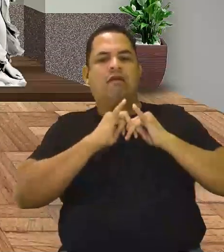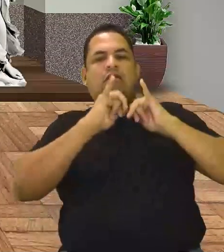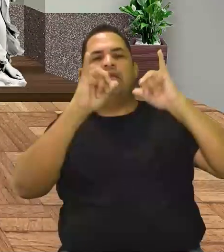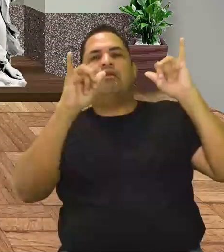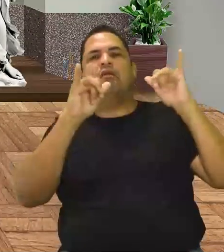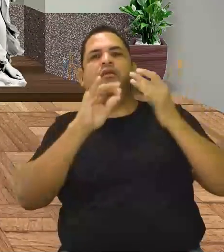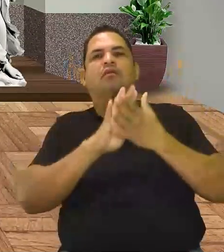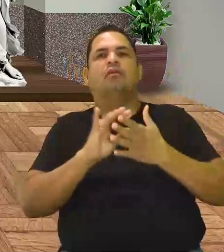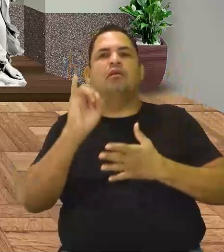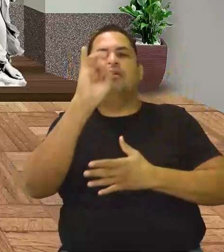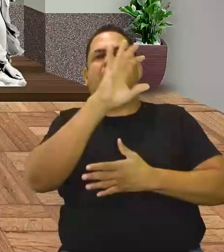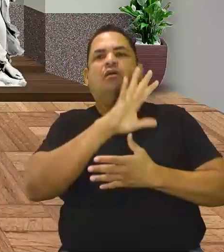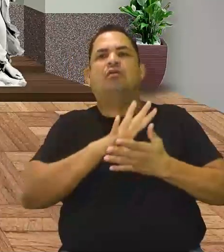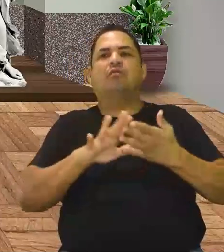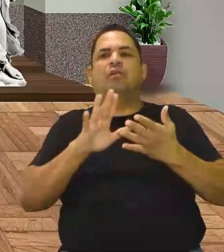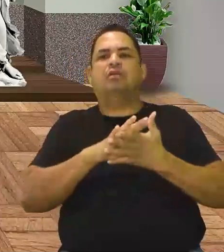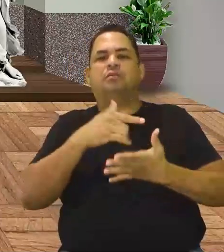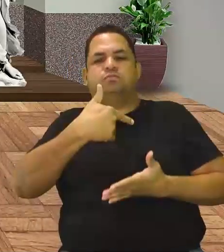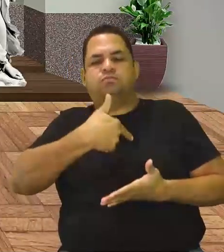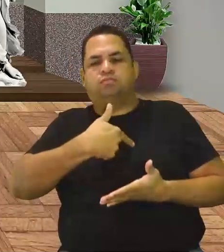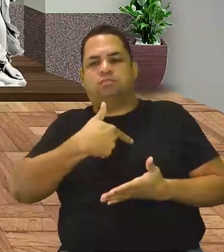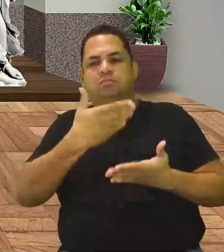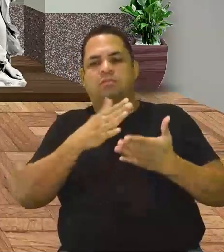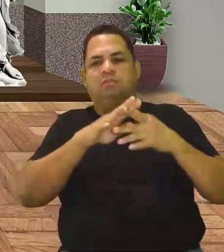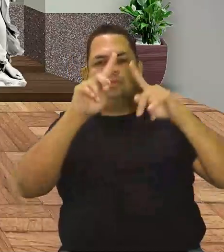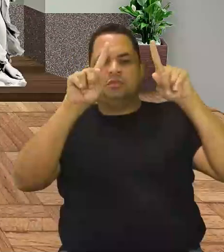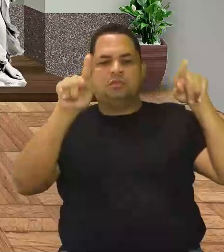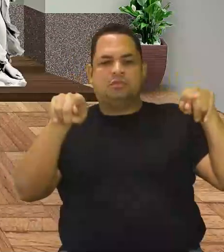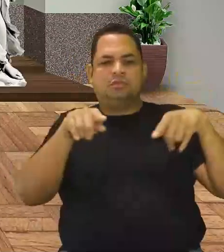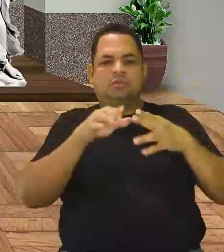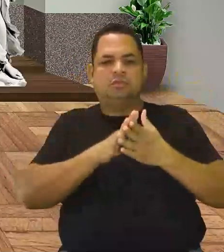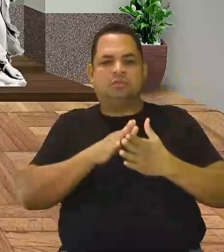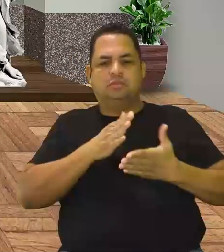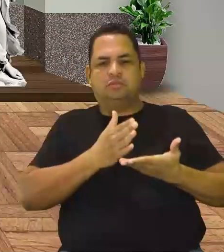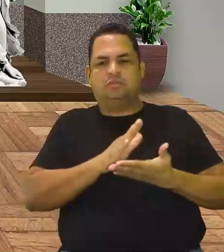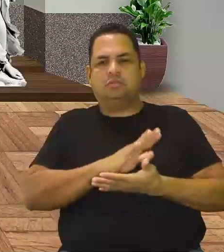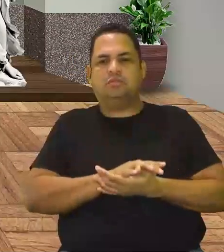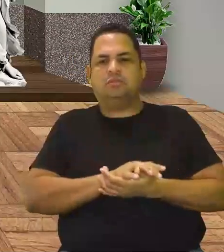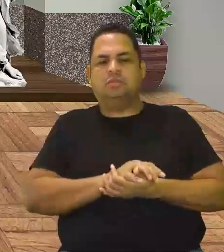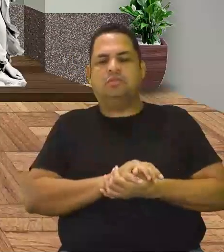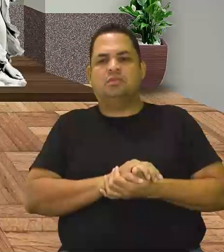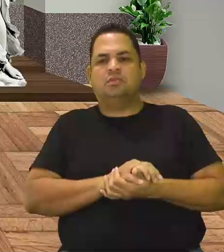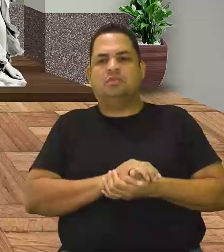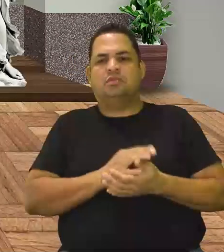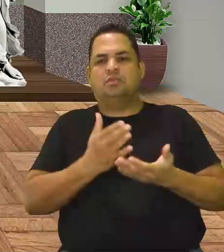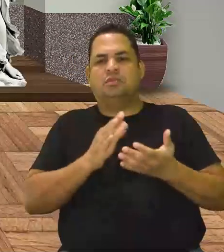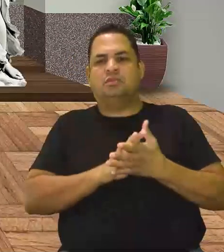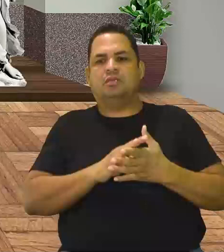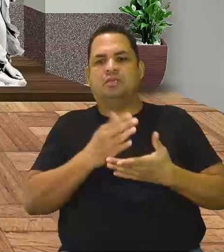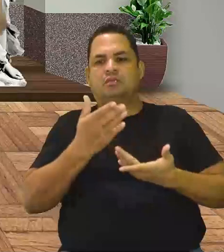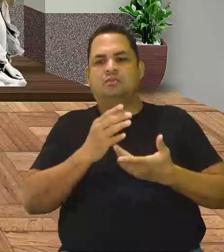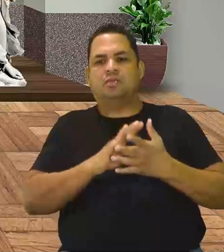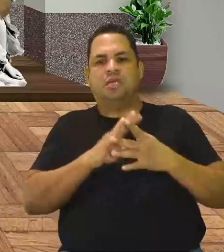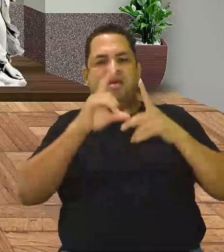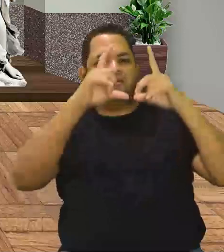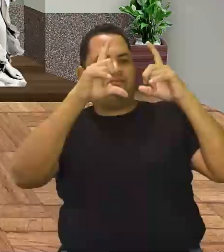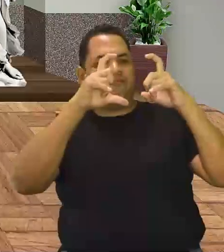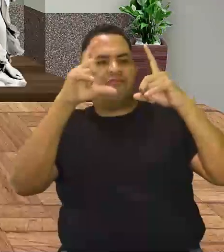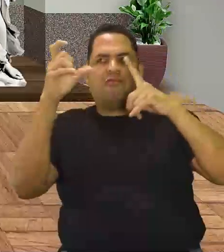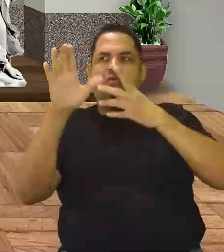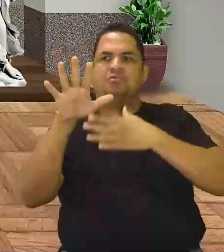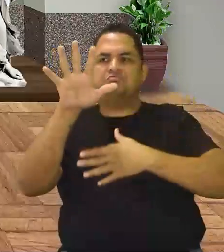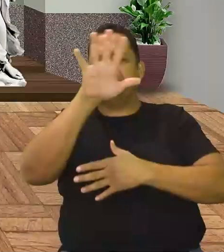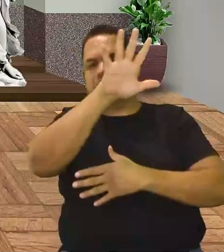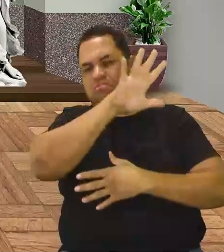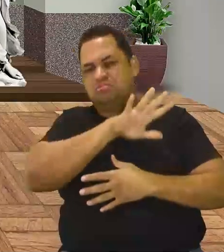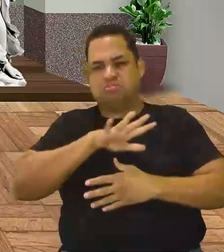Vargas em cartazes, no desfile trabalhista de 1º de maio, era a foto de Getúlio Vargas que marchava